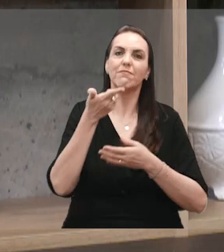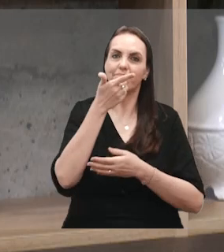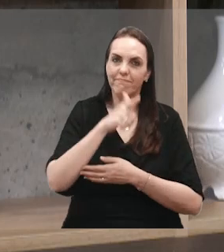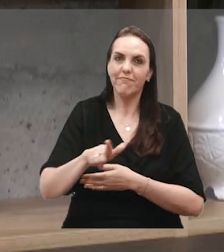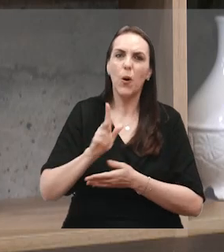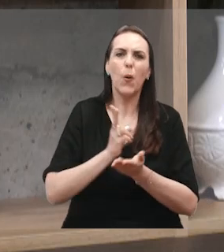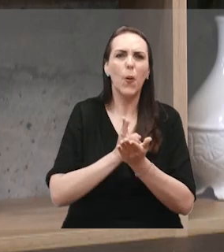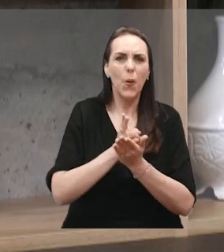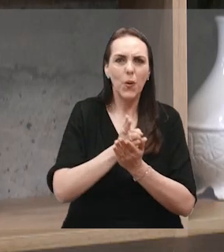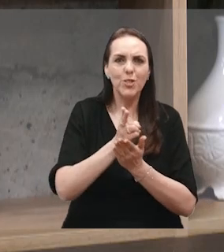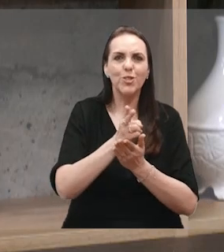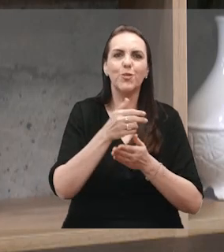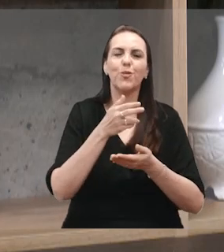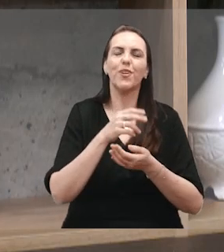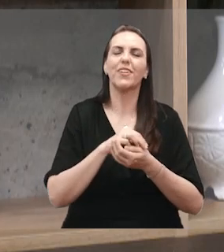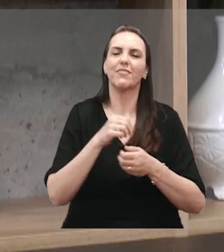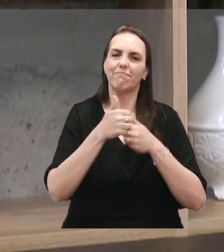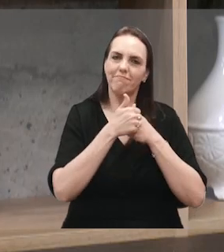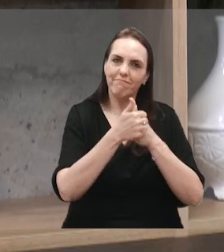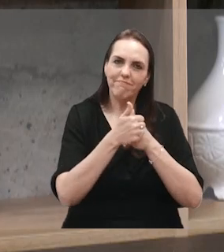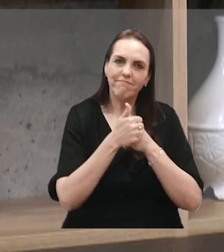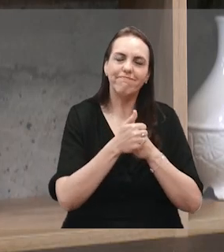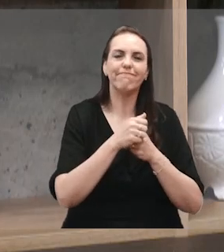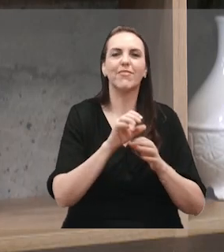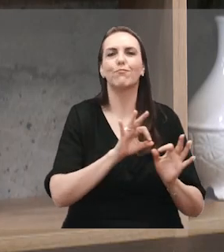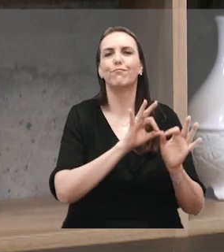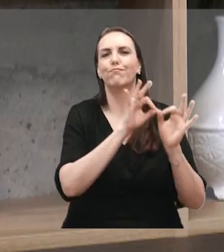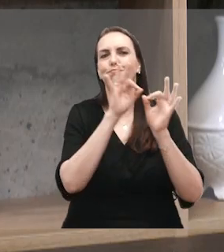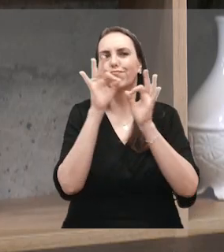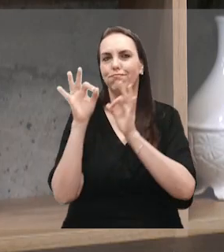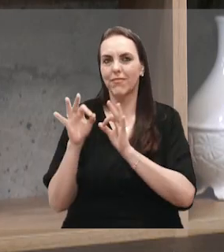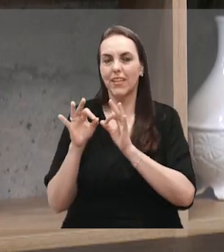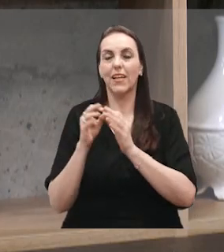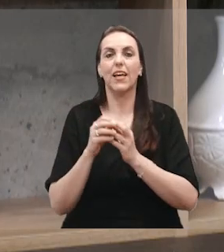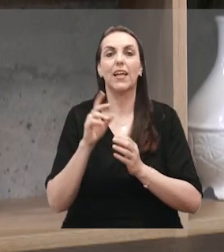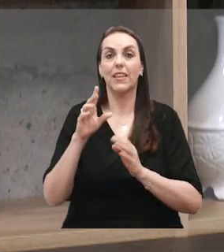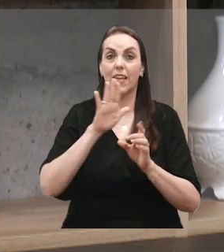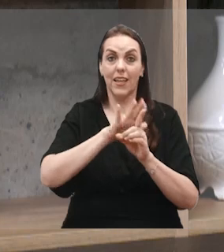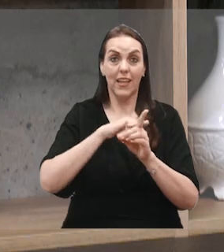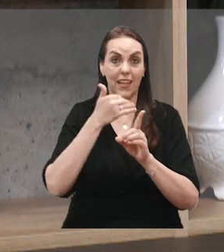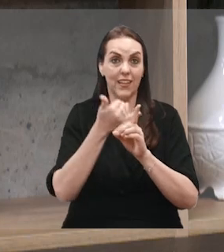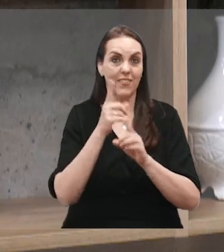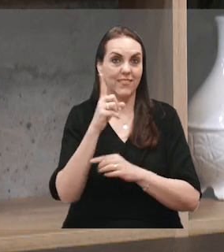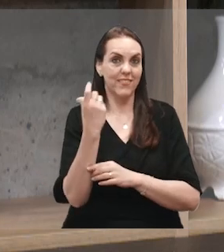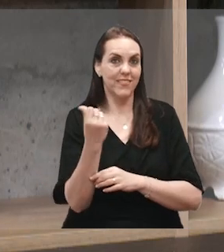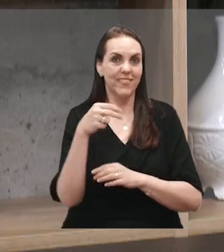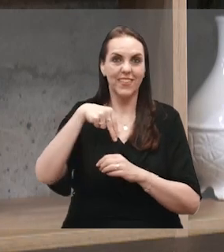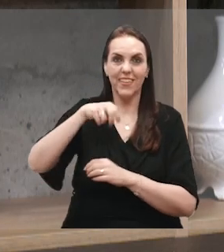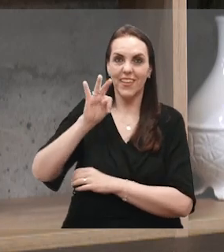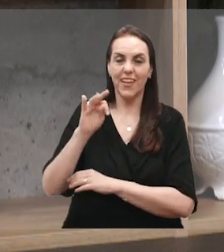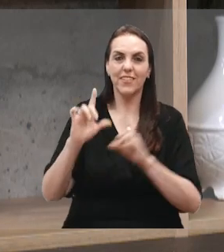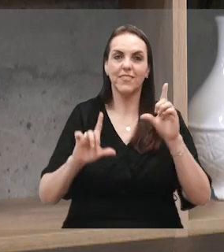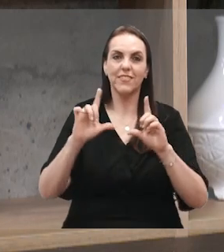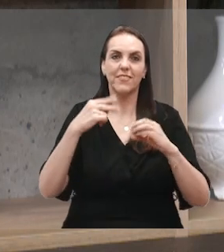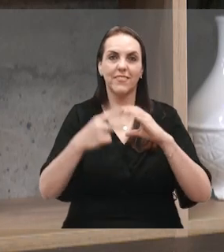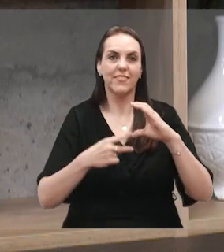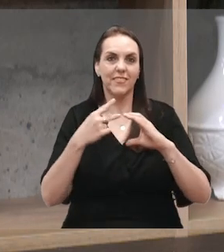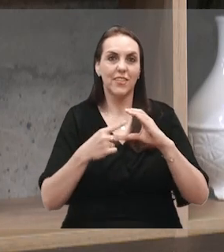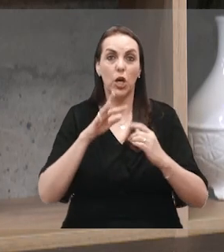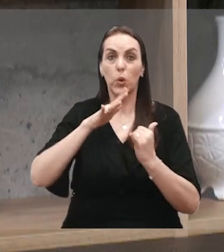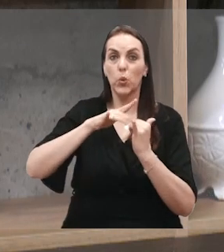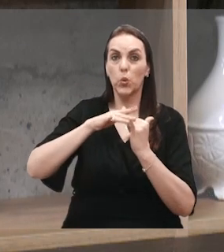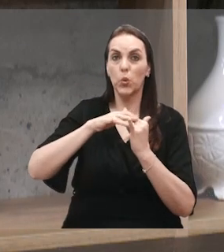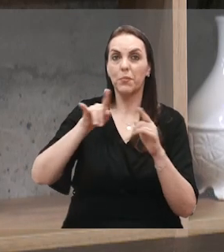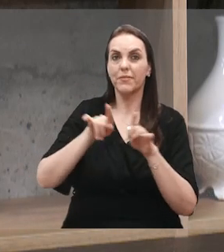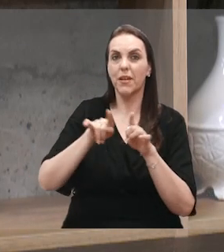que continuem acompanhando a nossa programação, seja pelo canal 16 da NET na TV Câmara, seja pelo